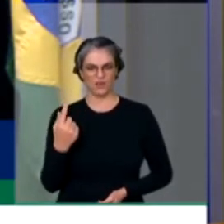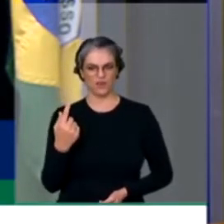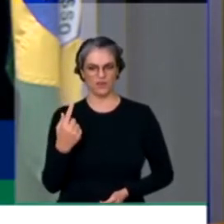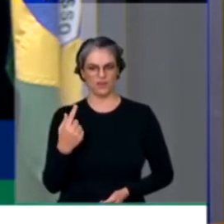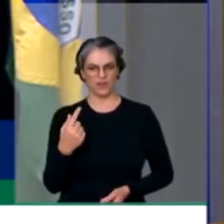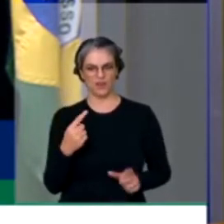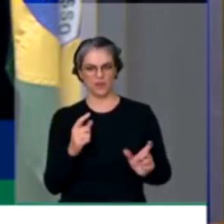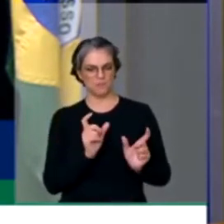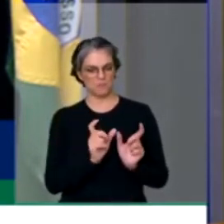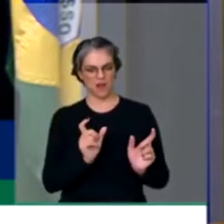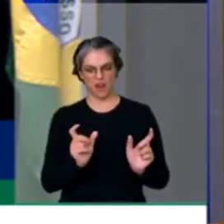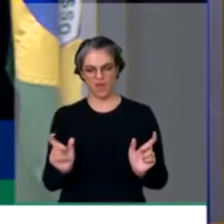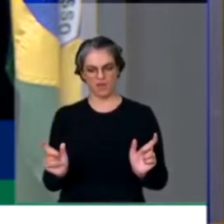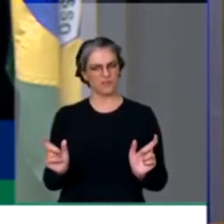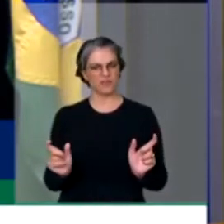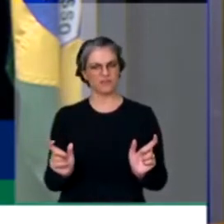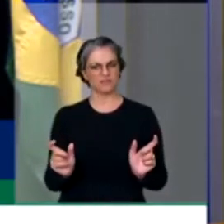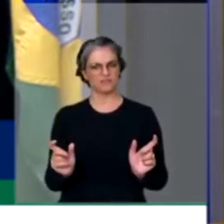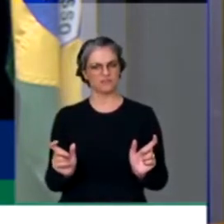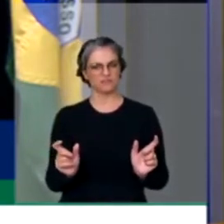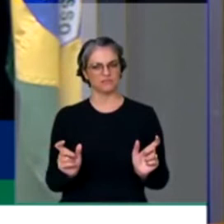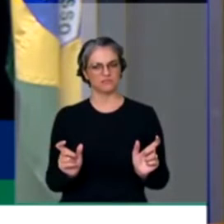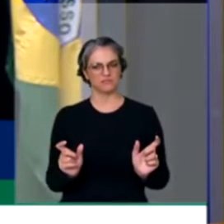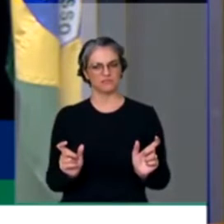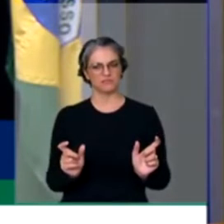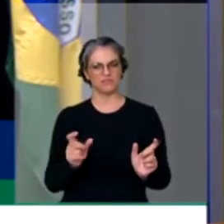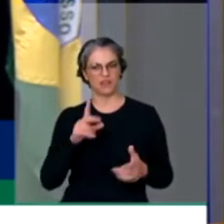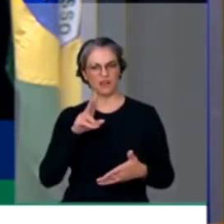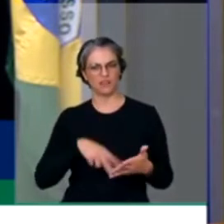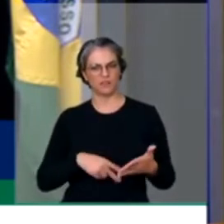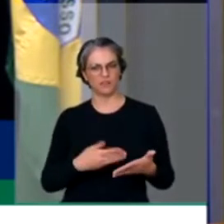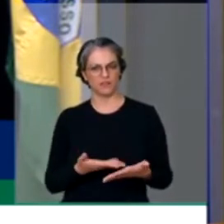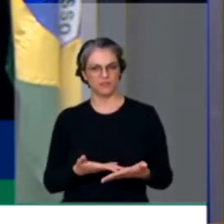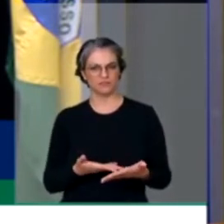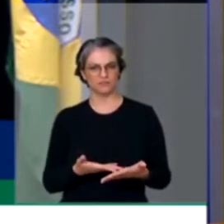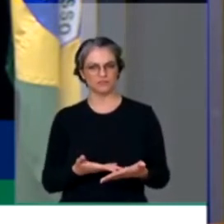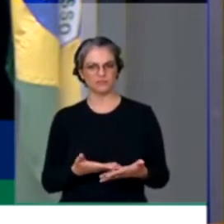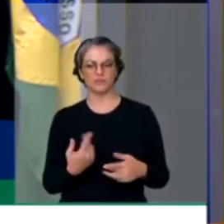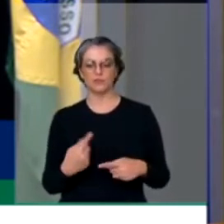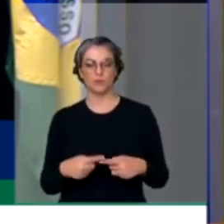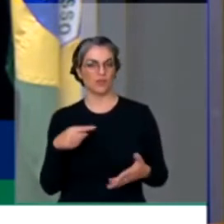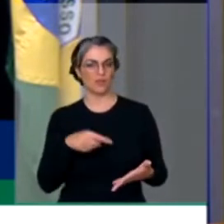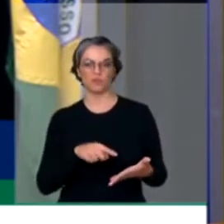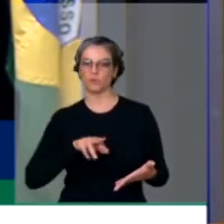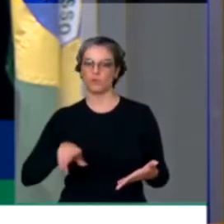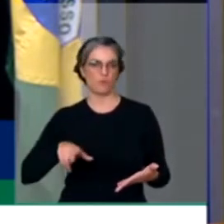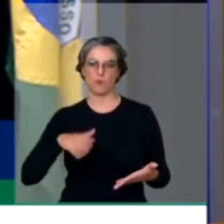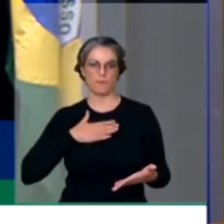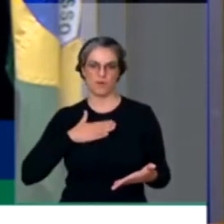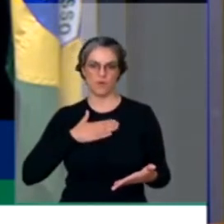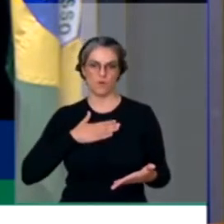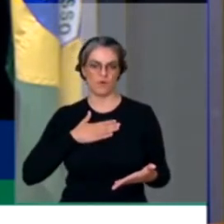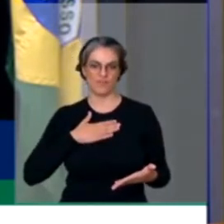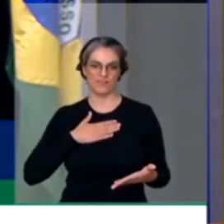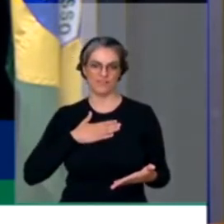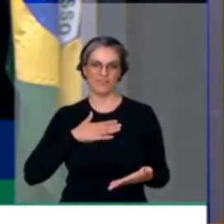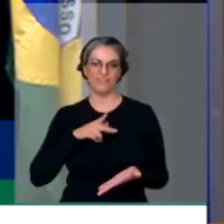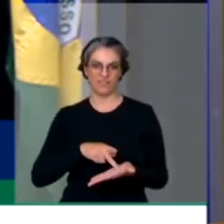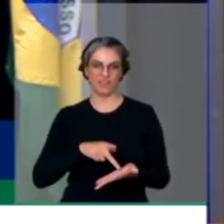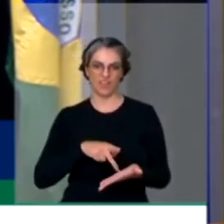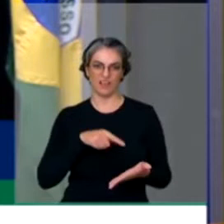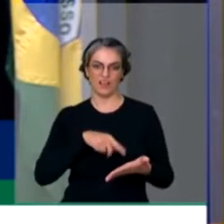das palavras, a concatenação das sentenças, porque esse discurso não é meu. Esse